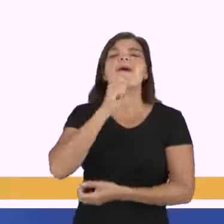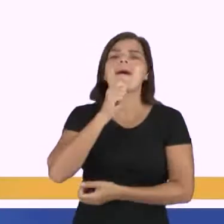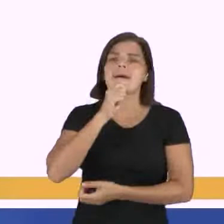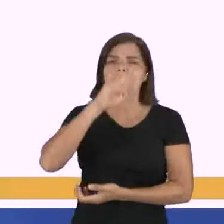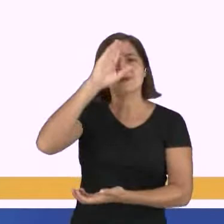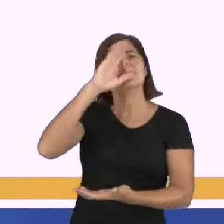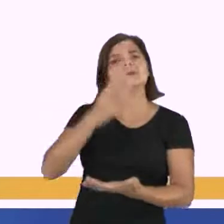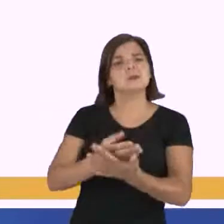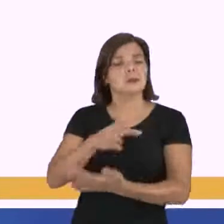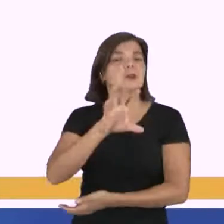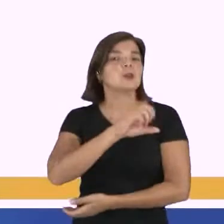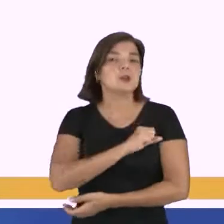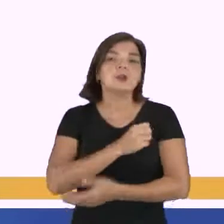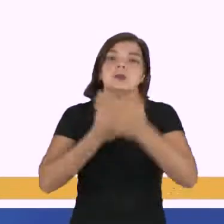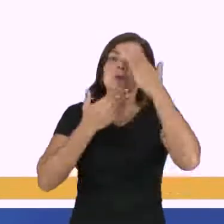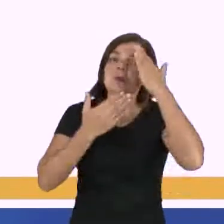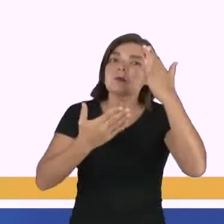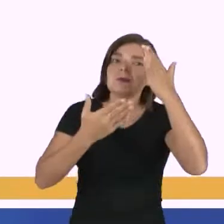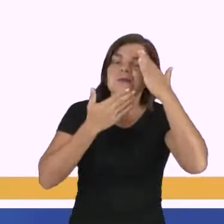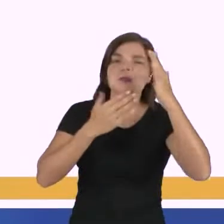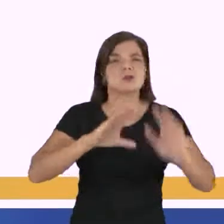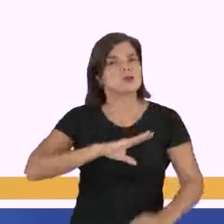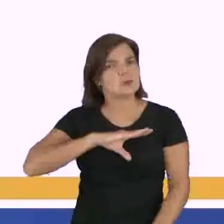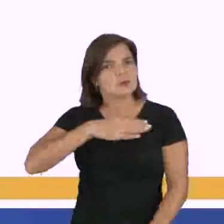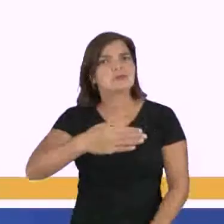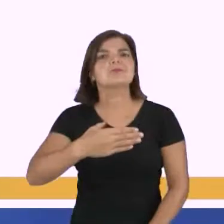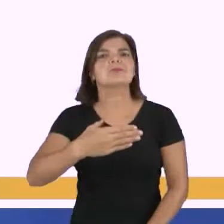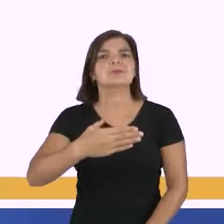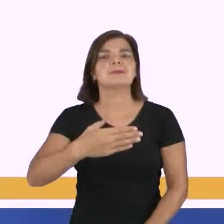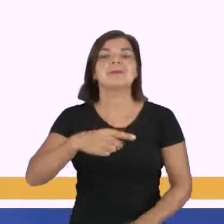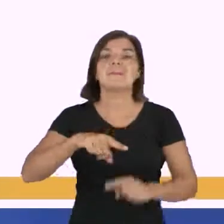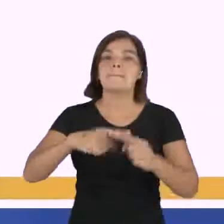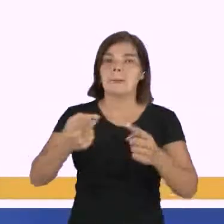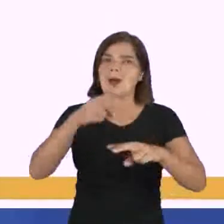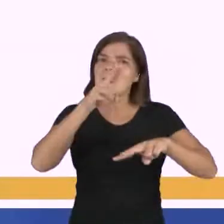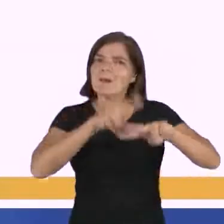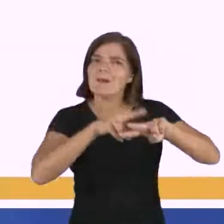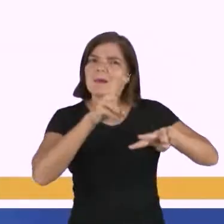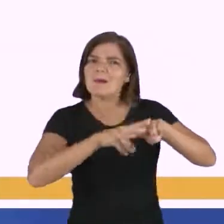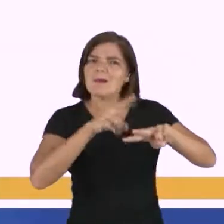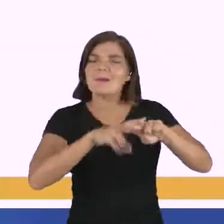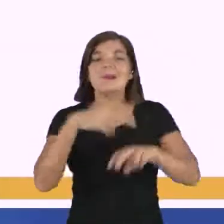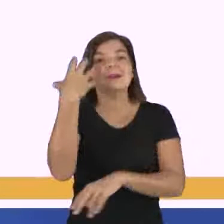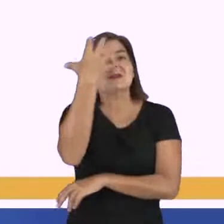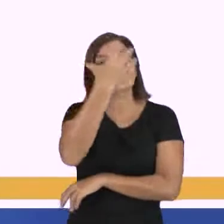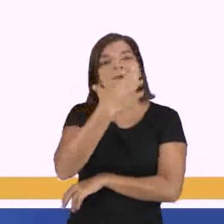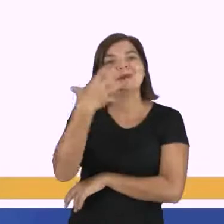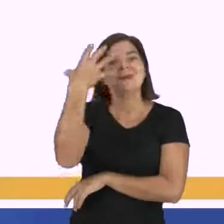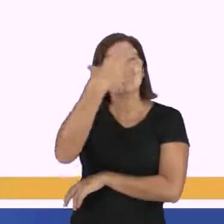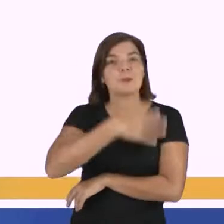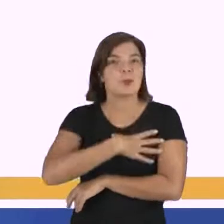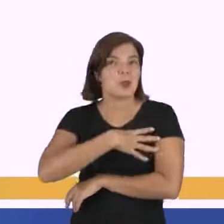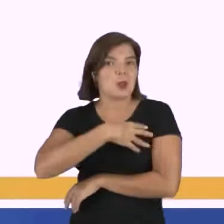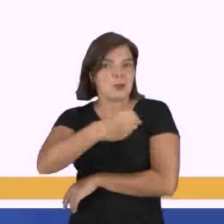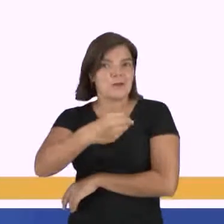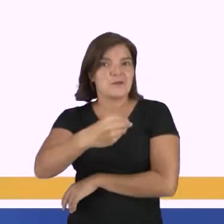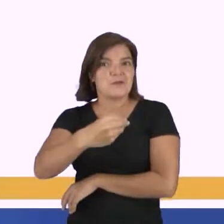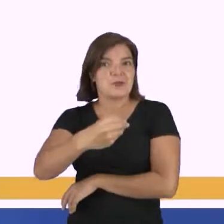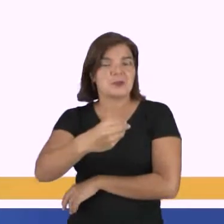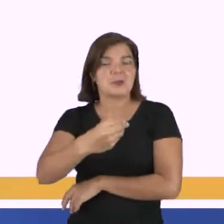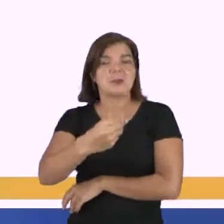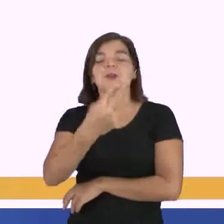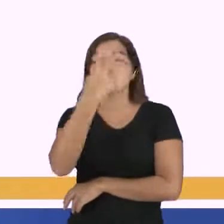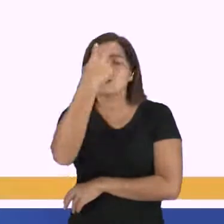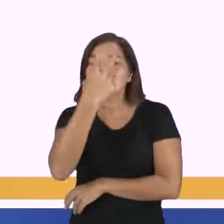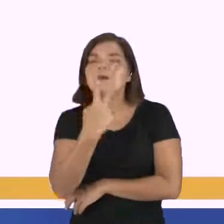acreditavam no amor e agradeciam pelos atos de coragem dele. Na cadeia, ele se apaixonou pela filha do carcereiro que era